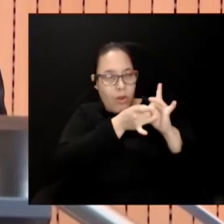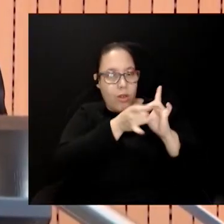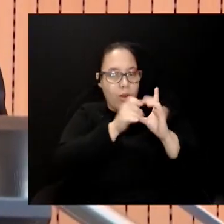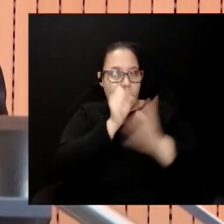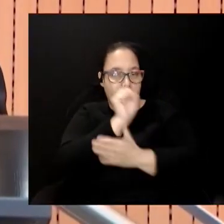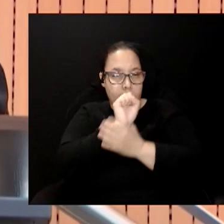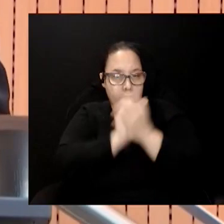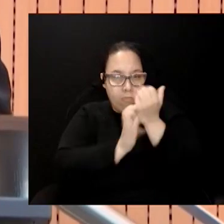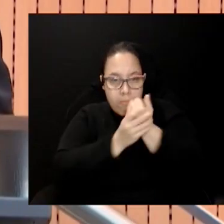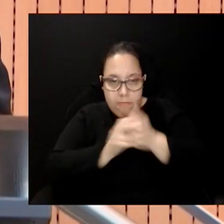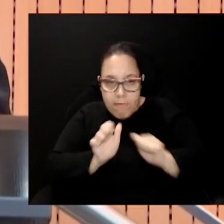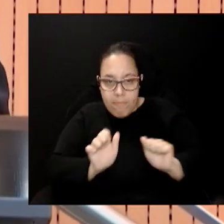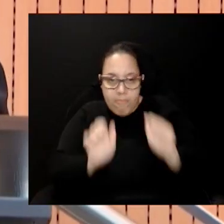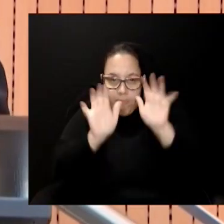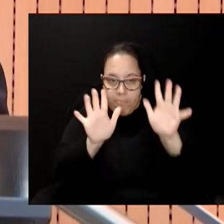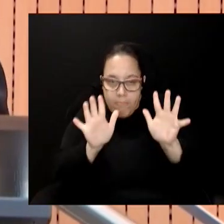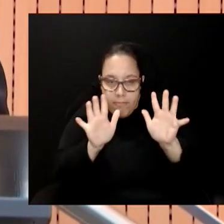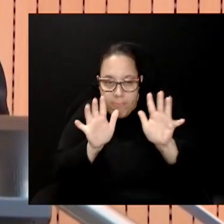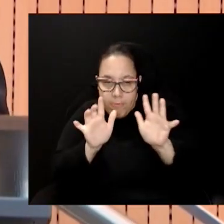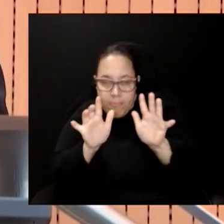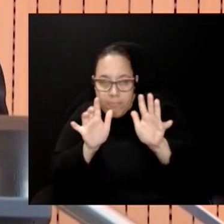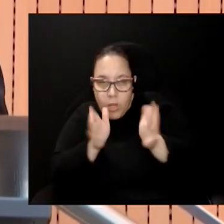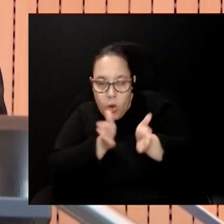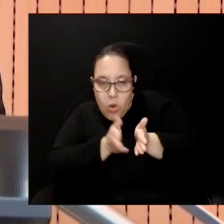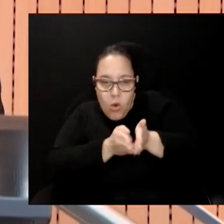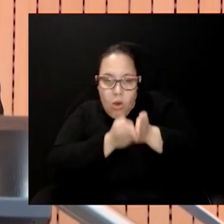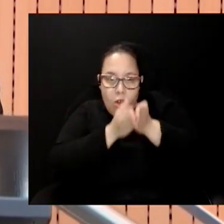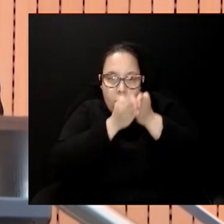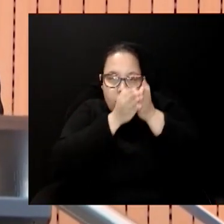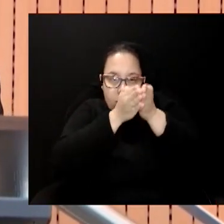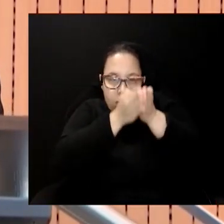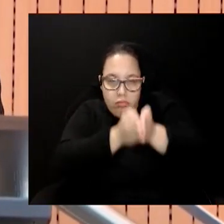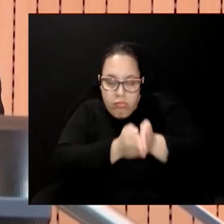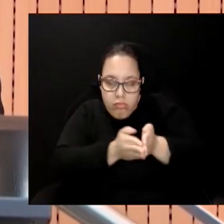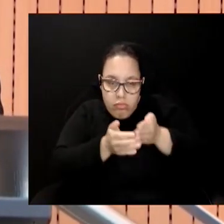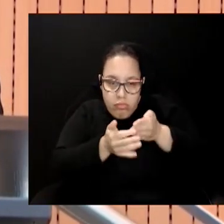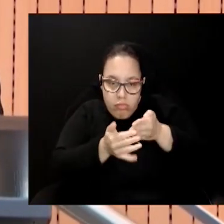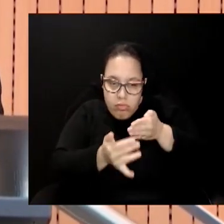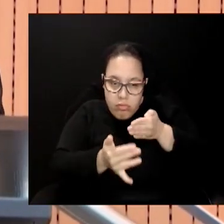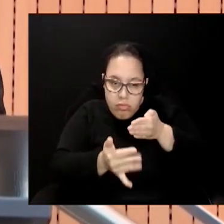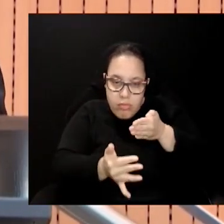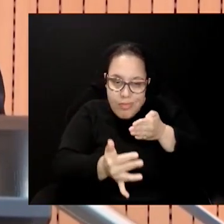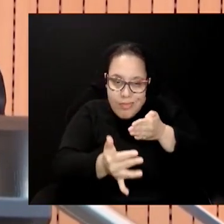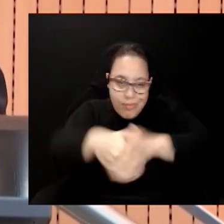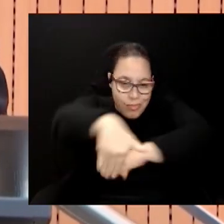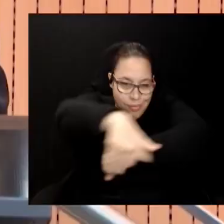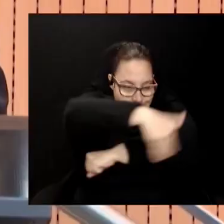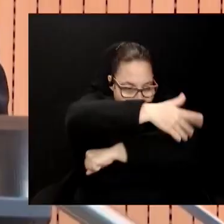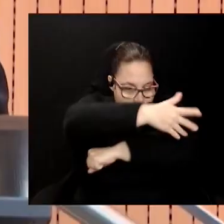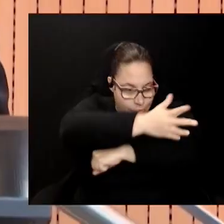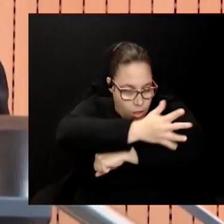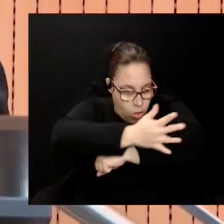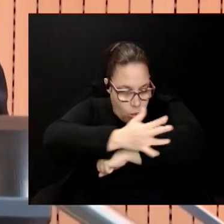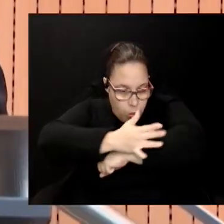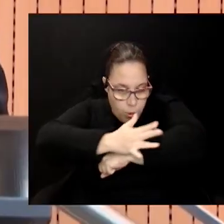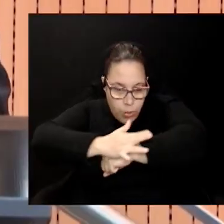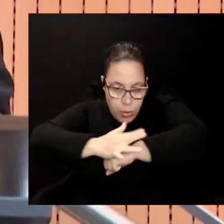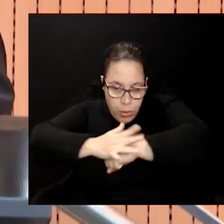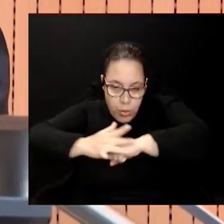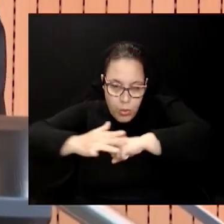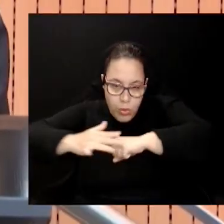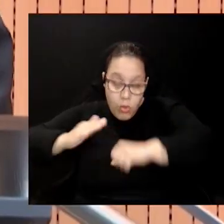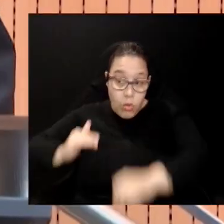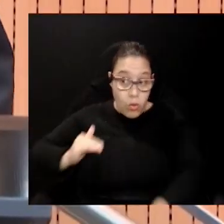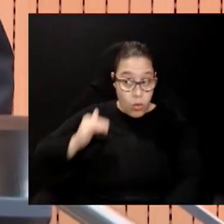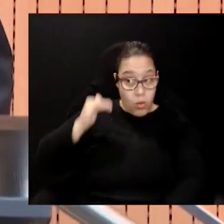eu soltava os barquinhos sem destino ao longo das sarjetas na enxurrada. Fiquei moço, e hoje